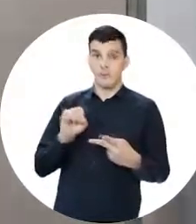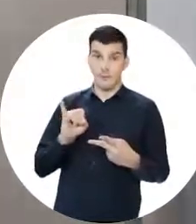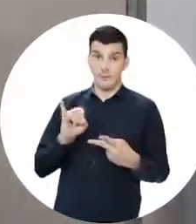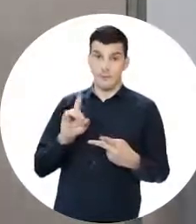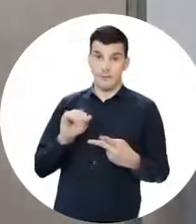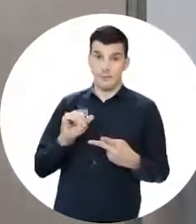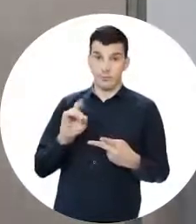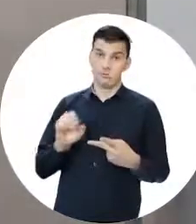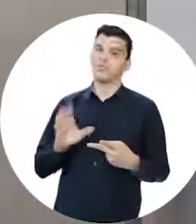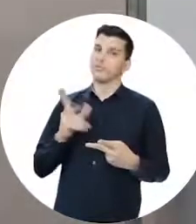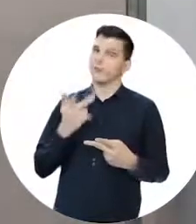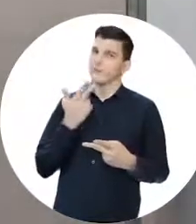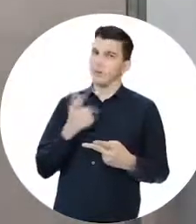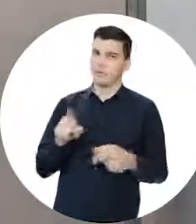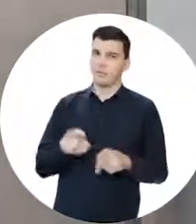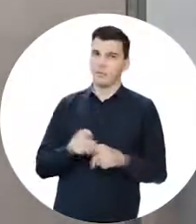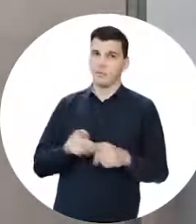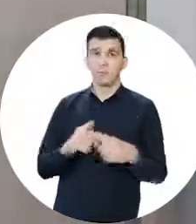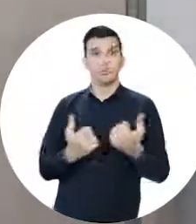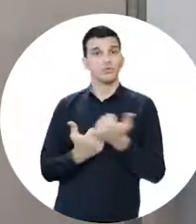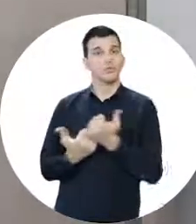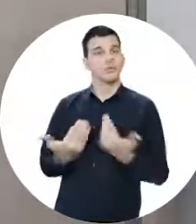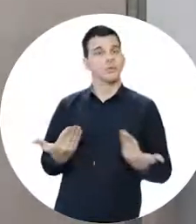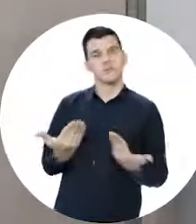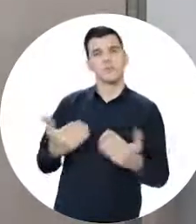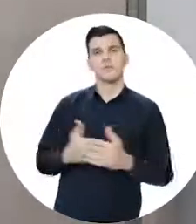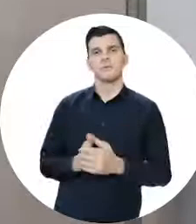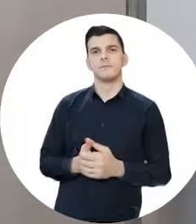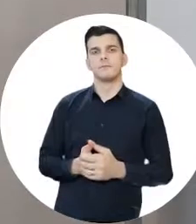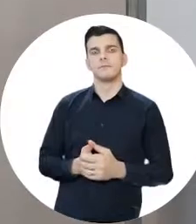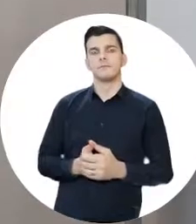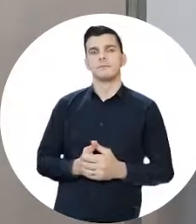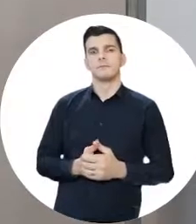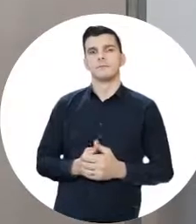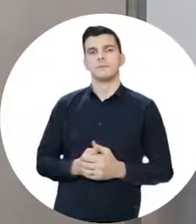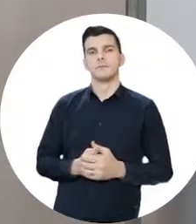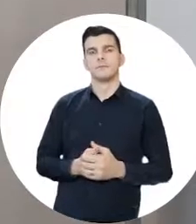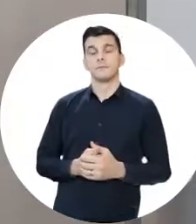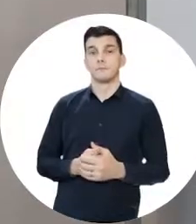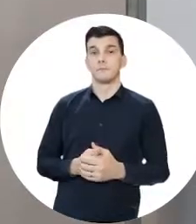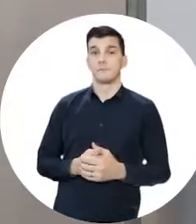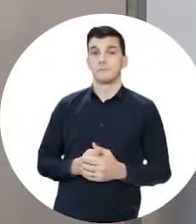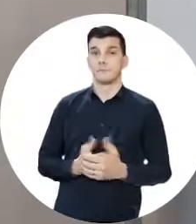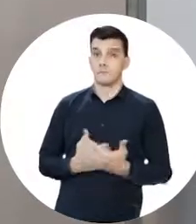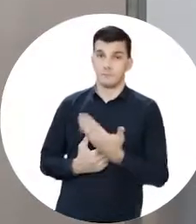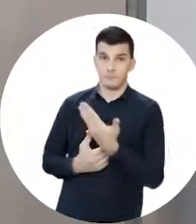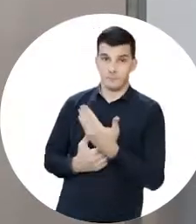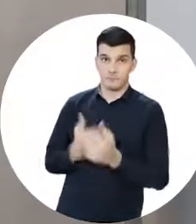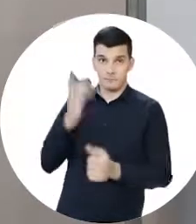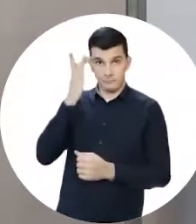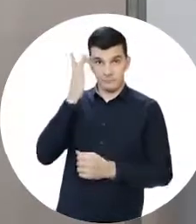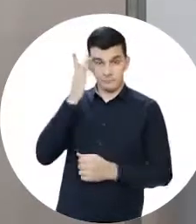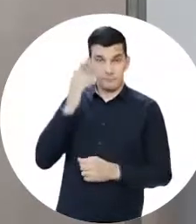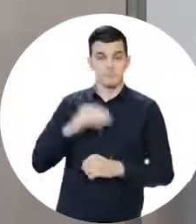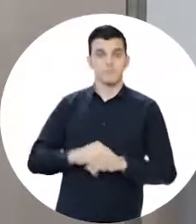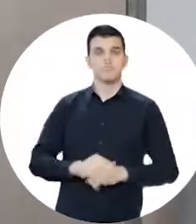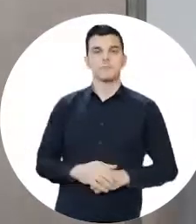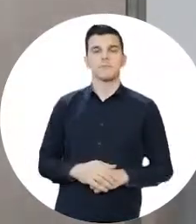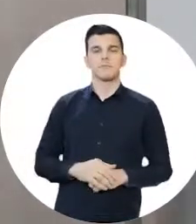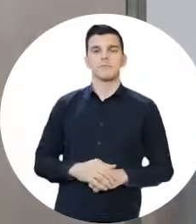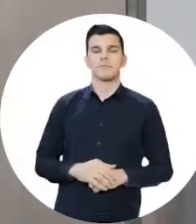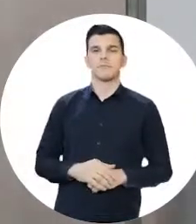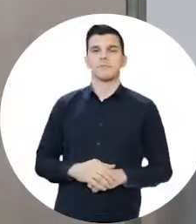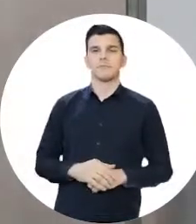também. Substitui os valores. Vamos lá. Massa da solução é igual volume